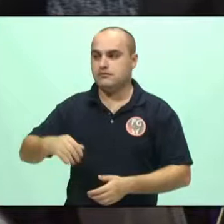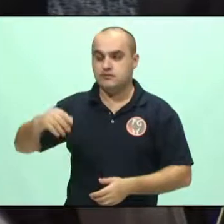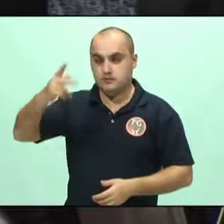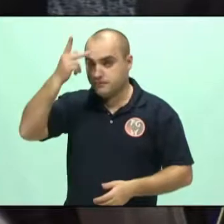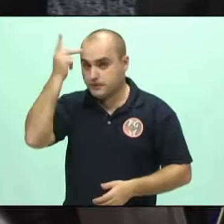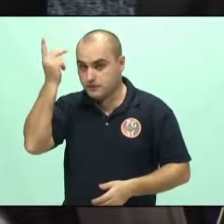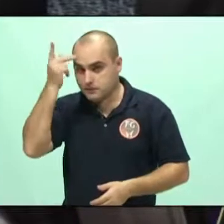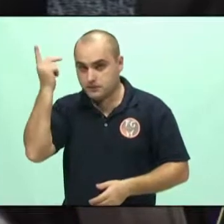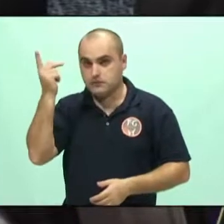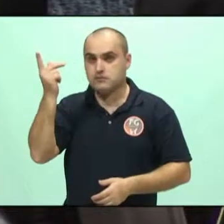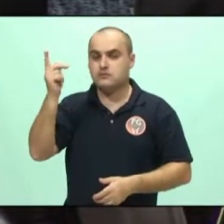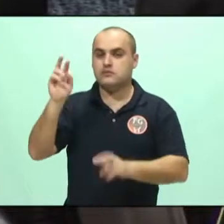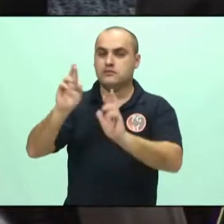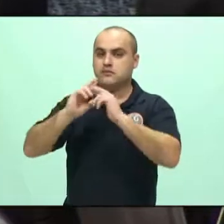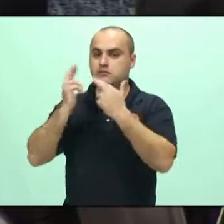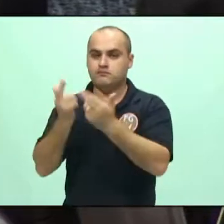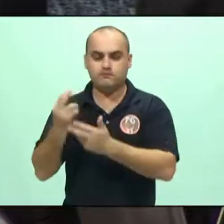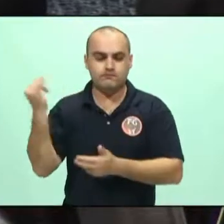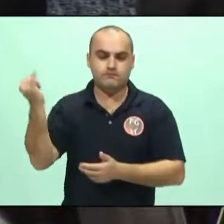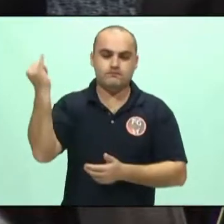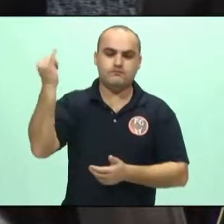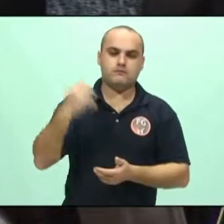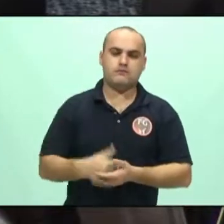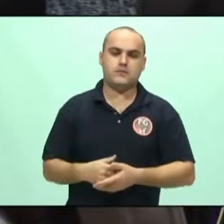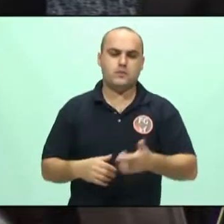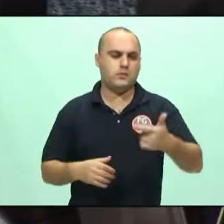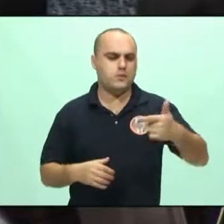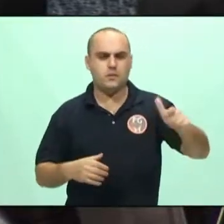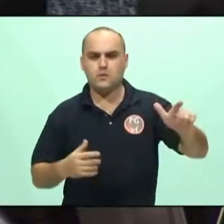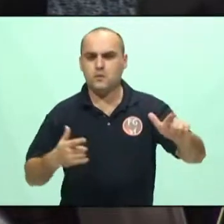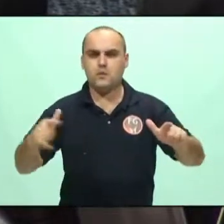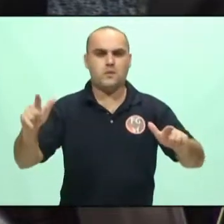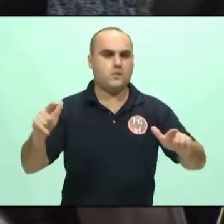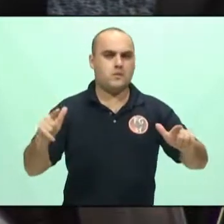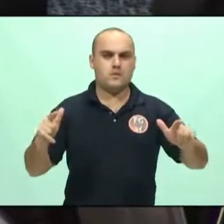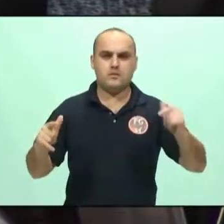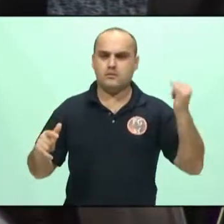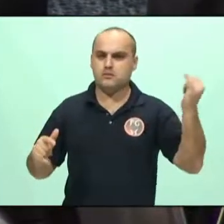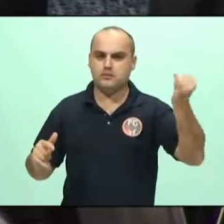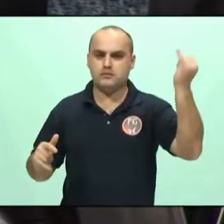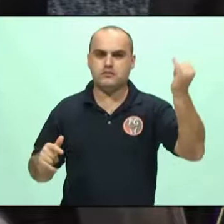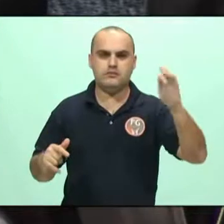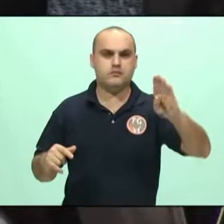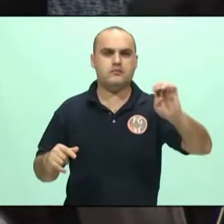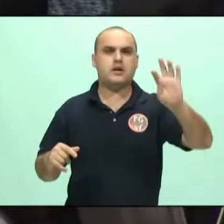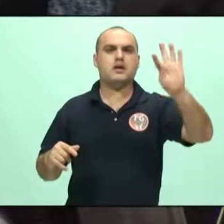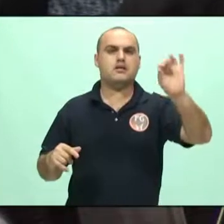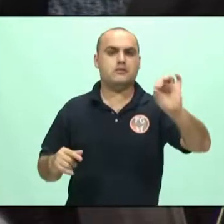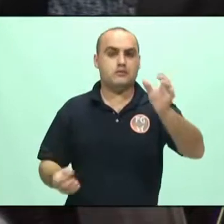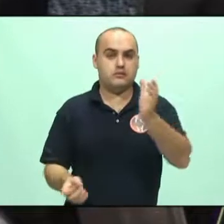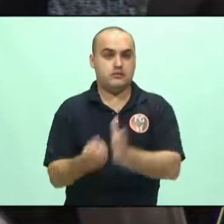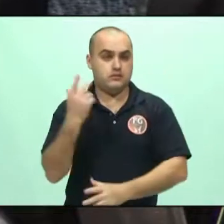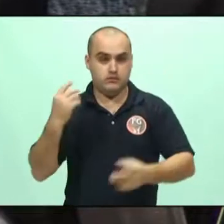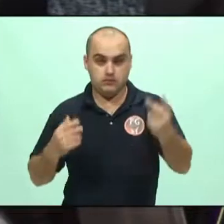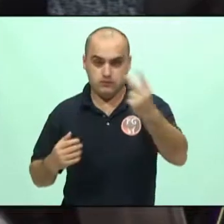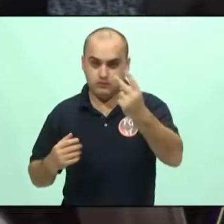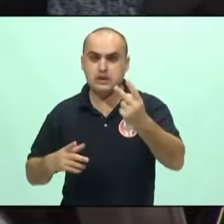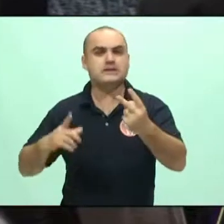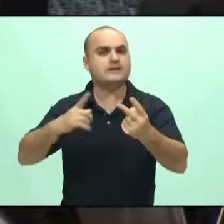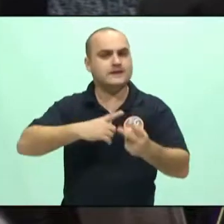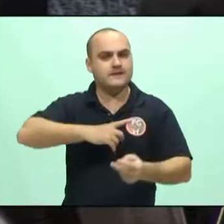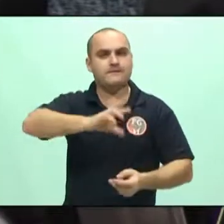também fez uma audiência importante outros vereadores fizeram o Beto fez fez duas e que tiveram resultados